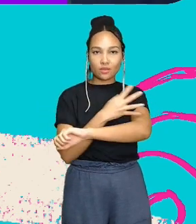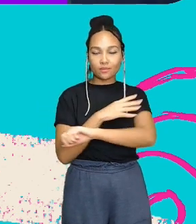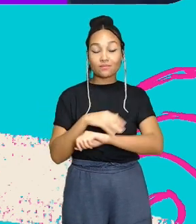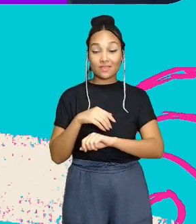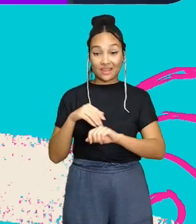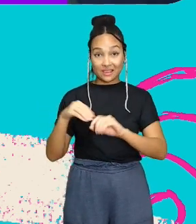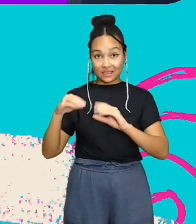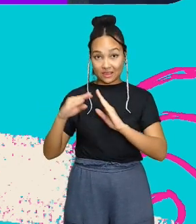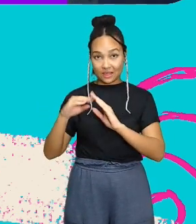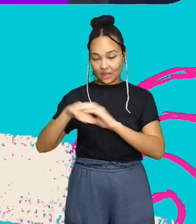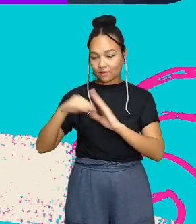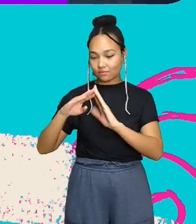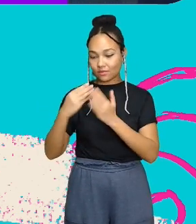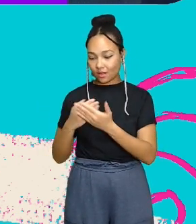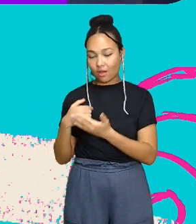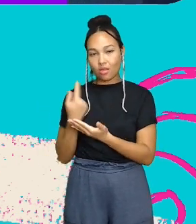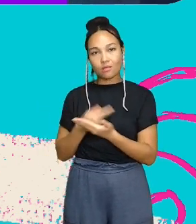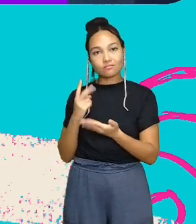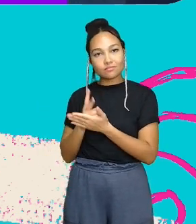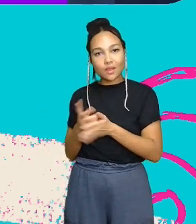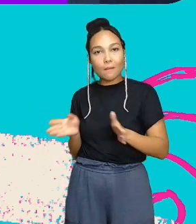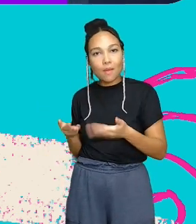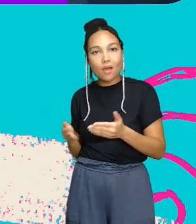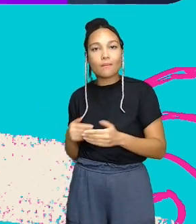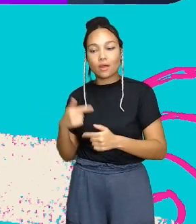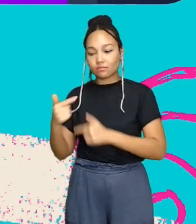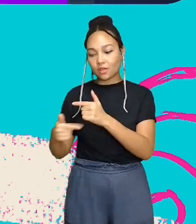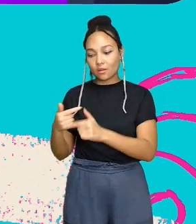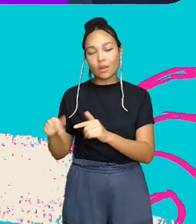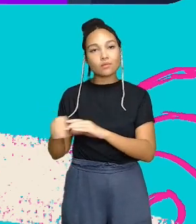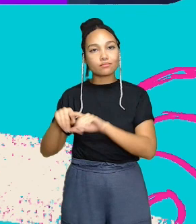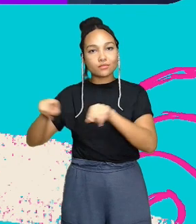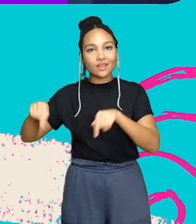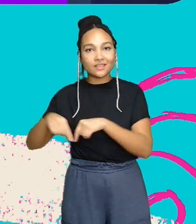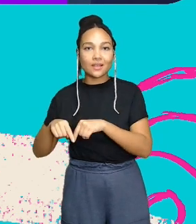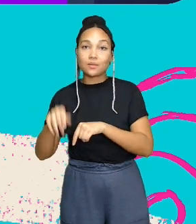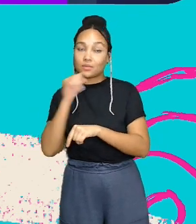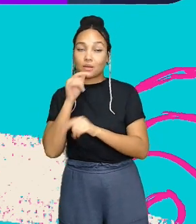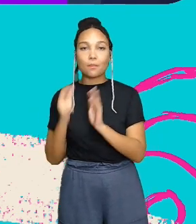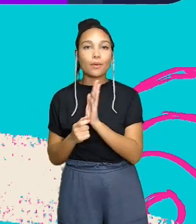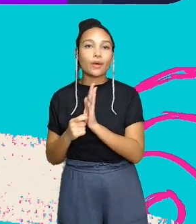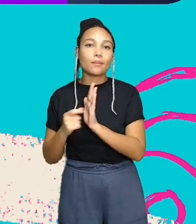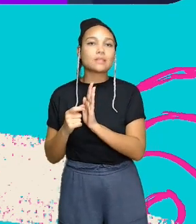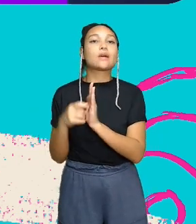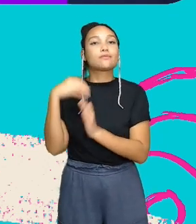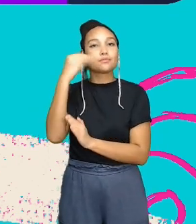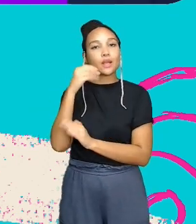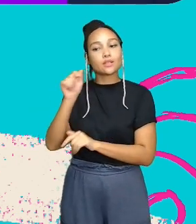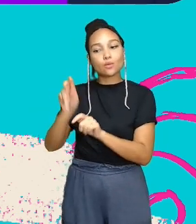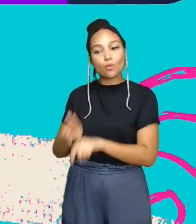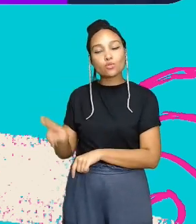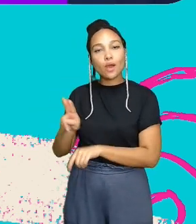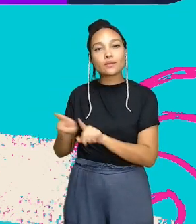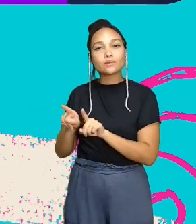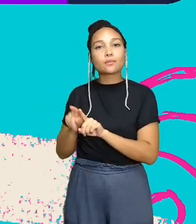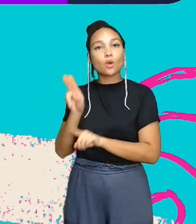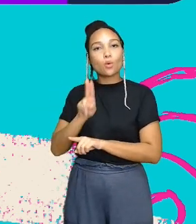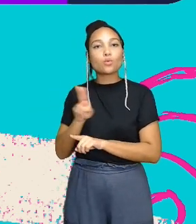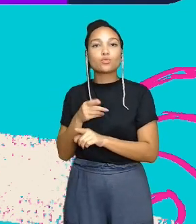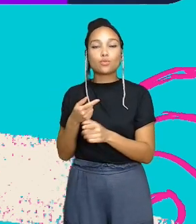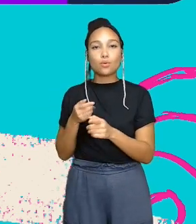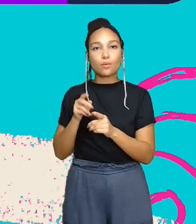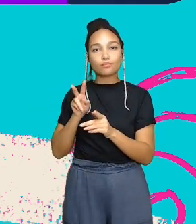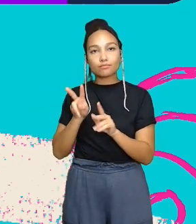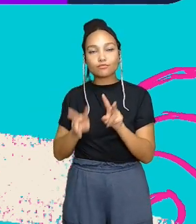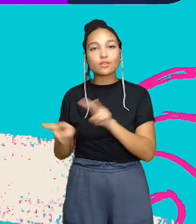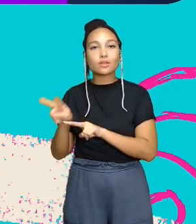instigado a trabalhar isso dentro de sala de aula. Programação, experiência do usuário, uso e monitoramento de tecnologias,